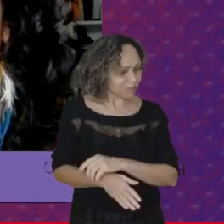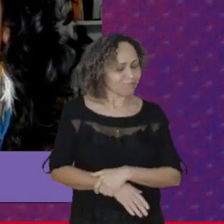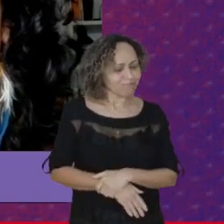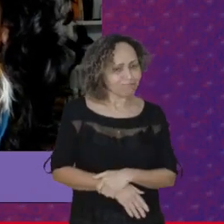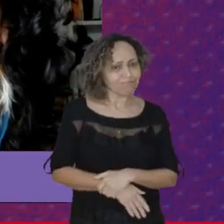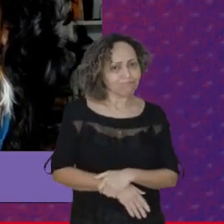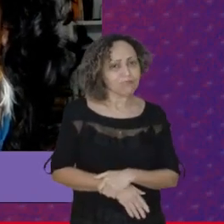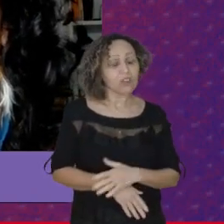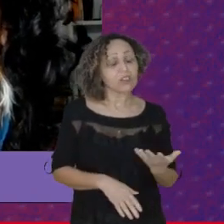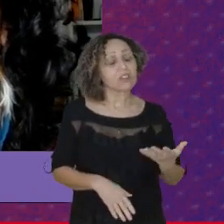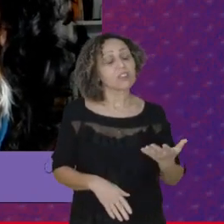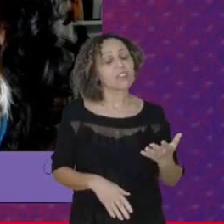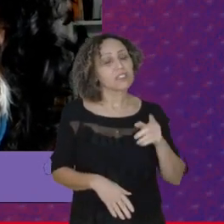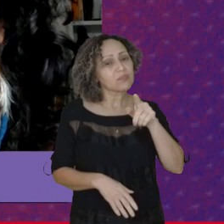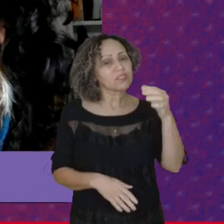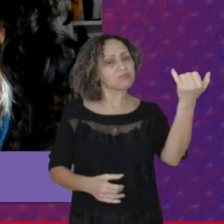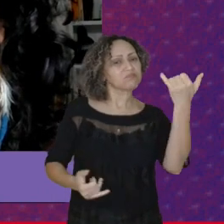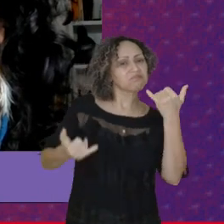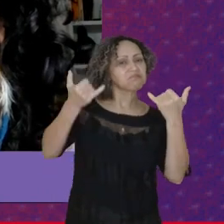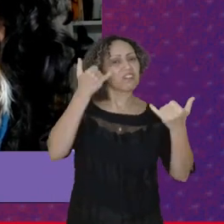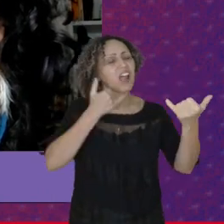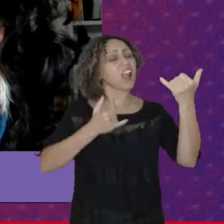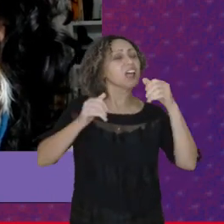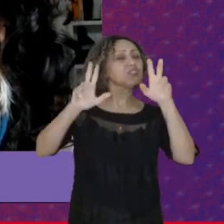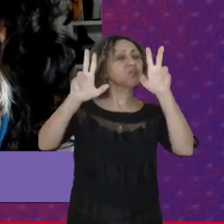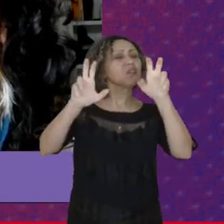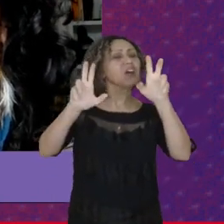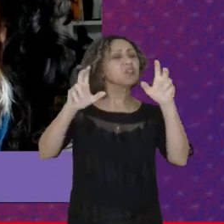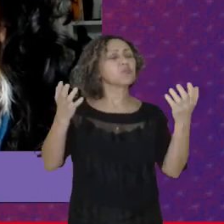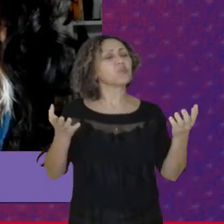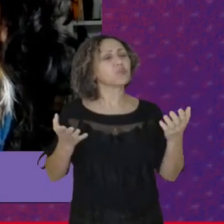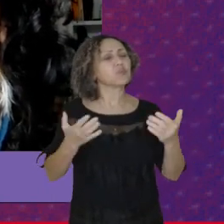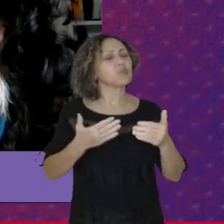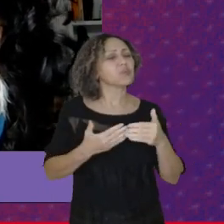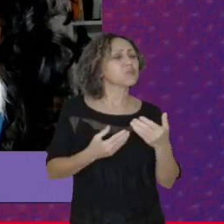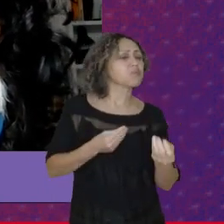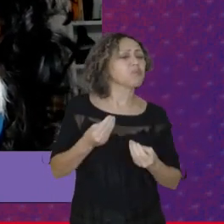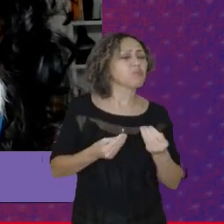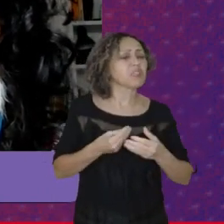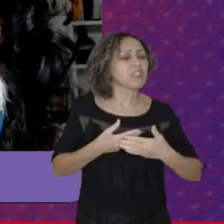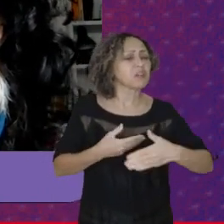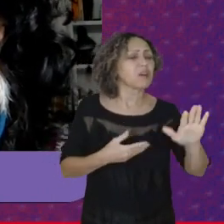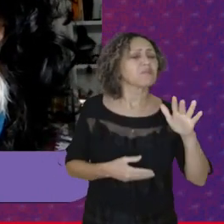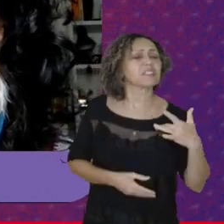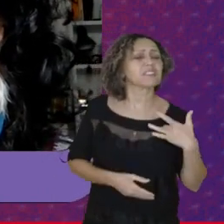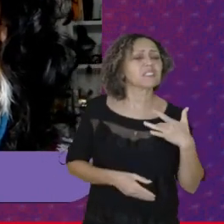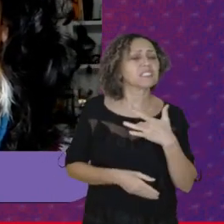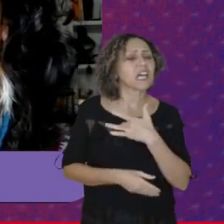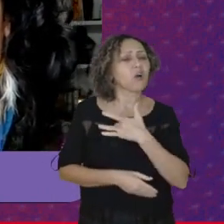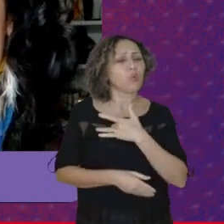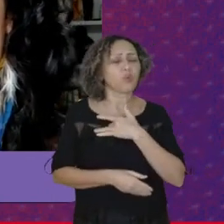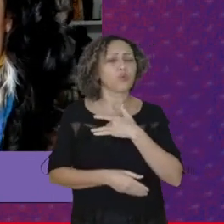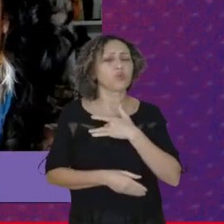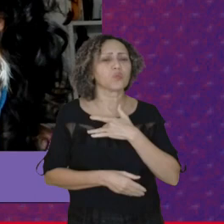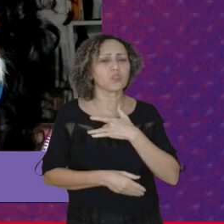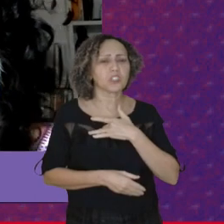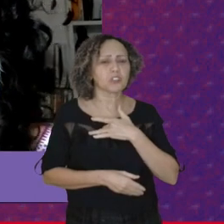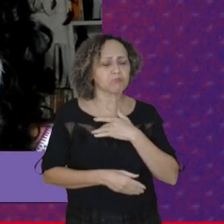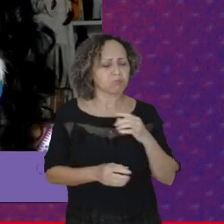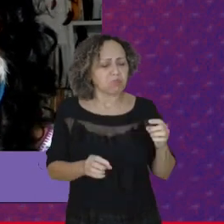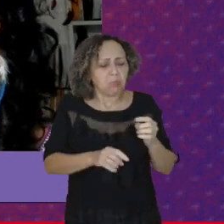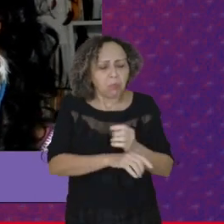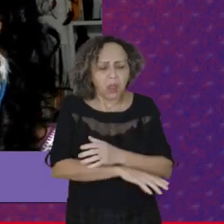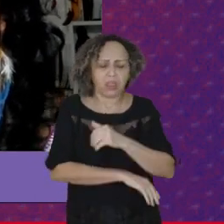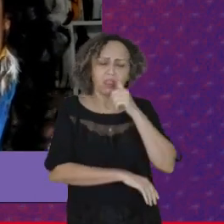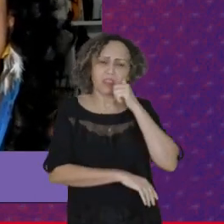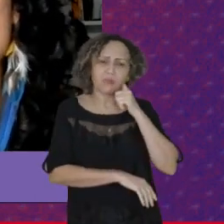queria ouvi-las também sobre esse assunto, acho que isso também já foi trazido um pouco nas aulas, mas aqui todas nós juntos,